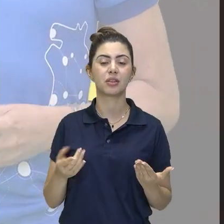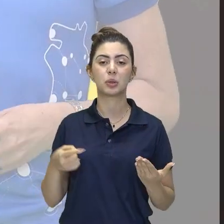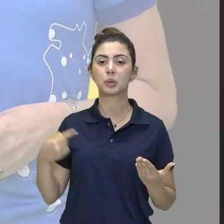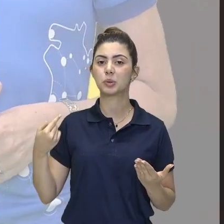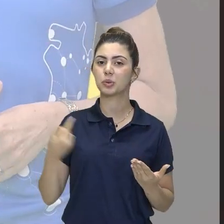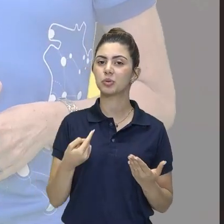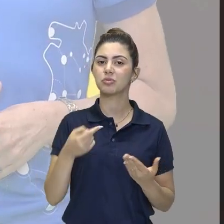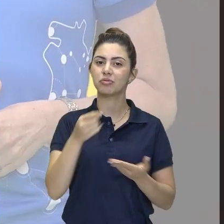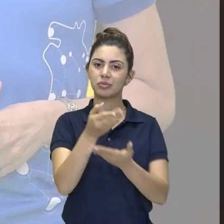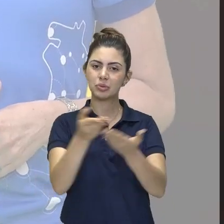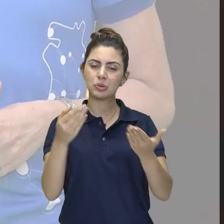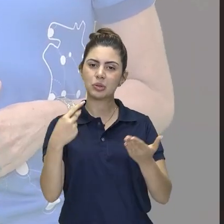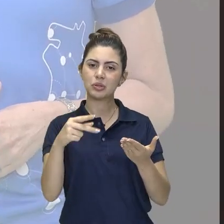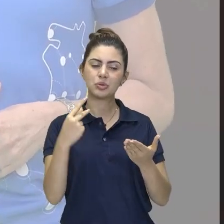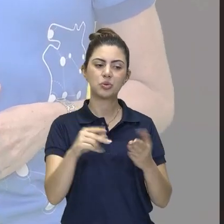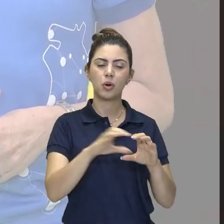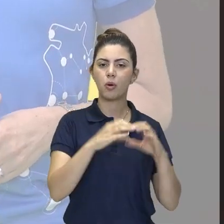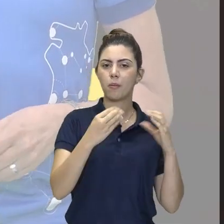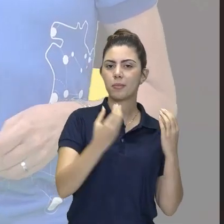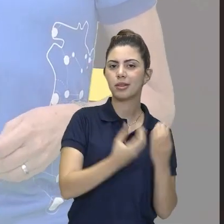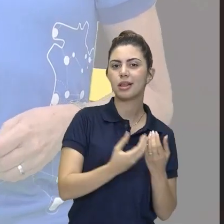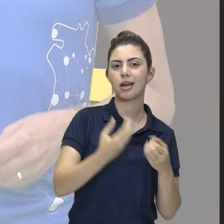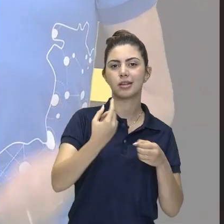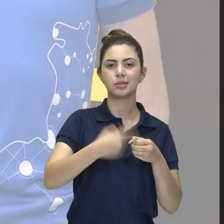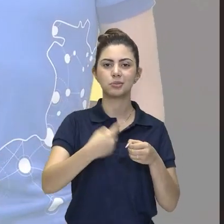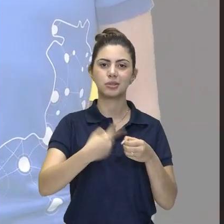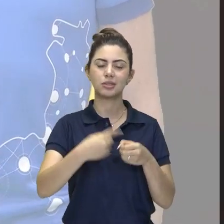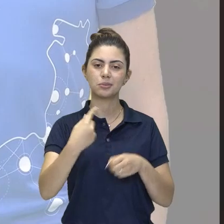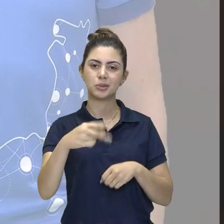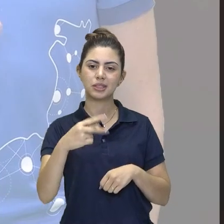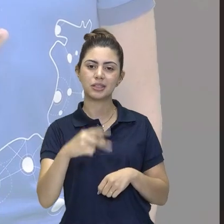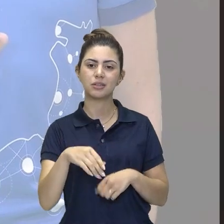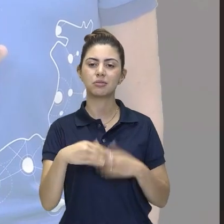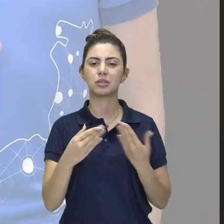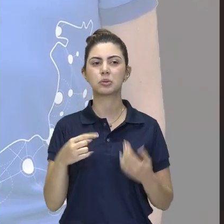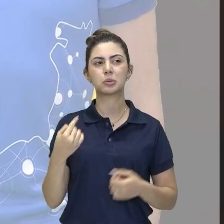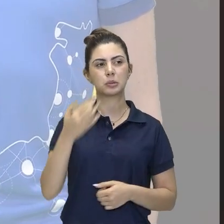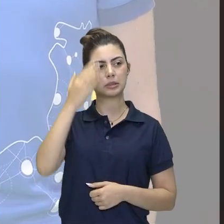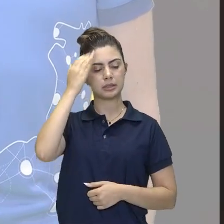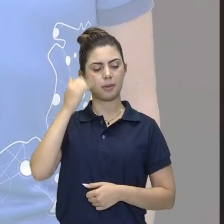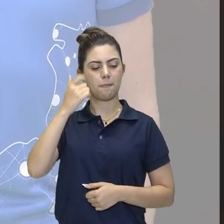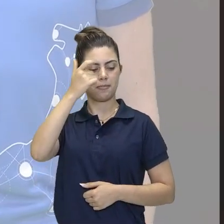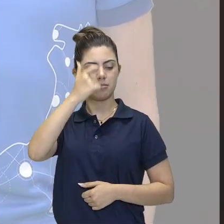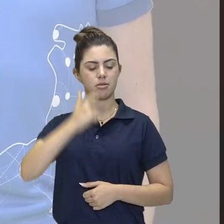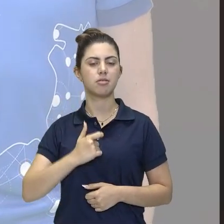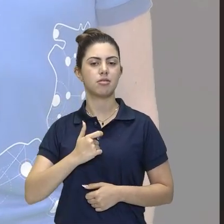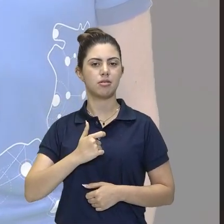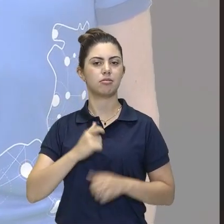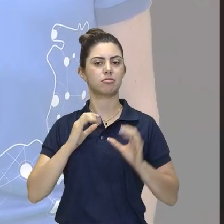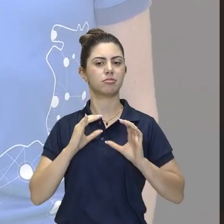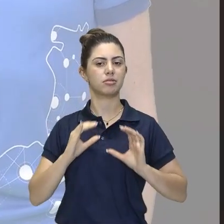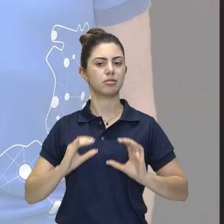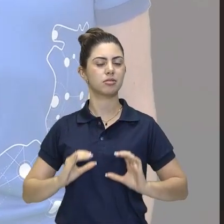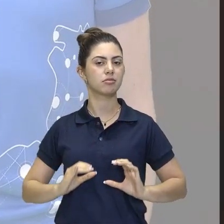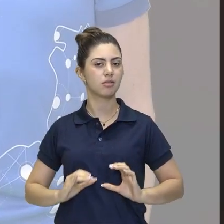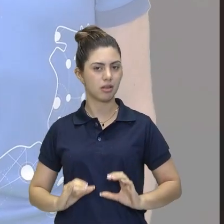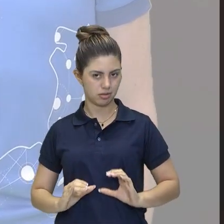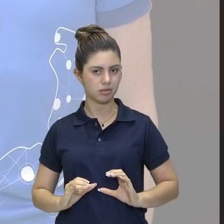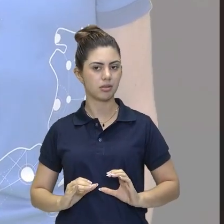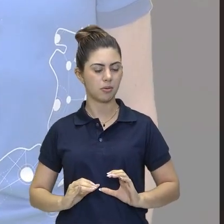sua comunidade, no seu município, sabendo, eu sou um cidadão ou uma